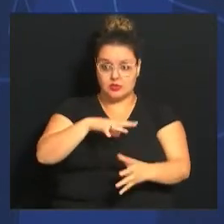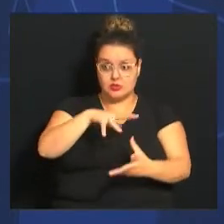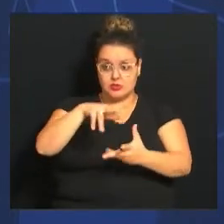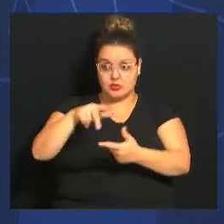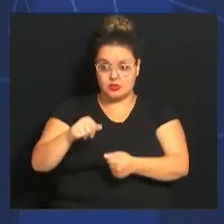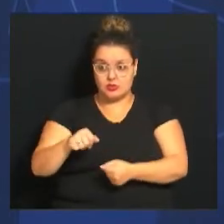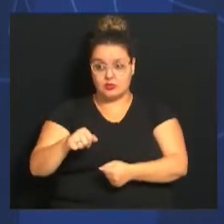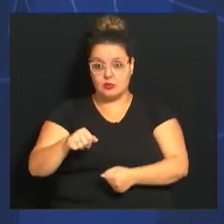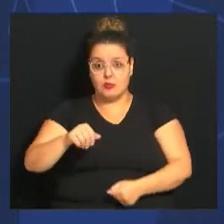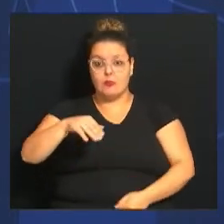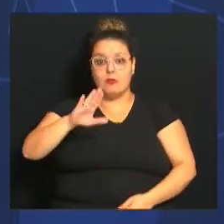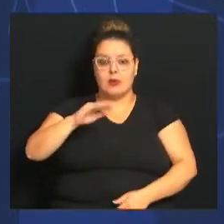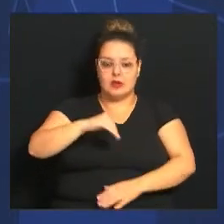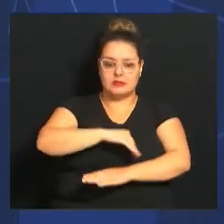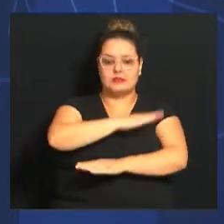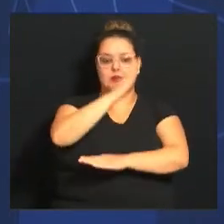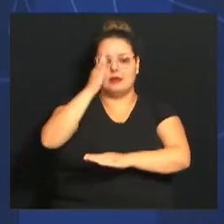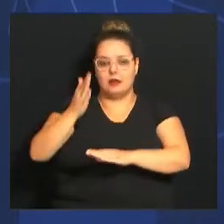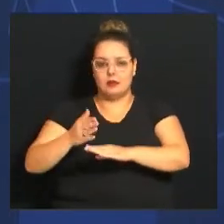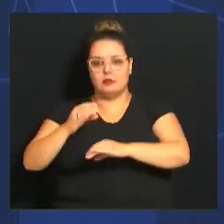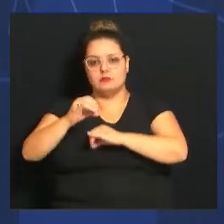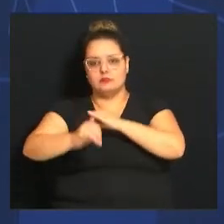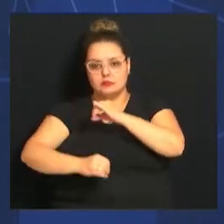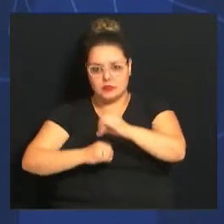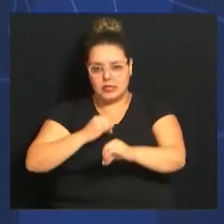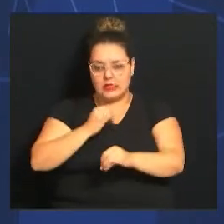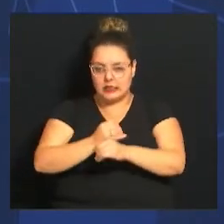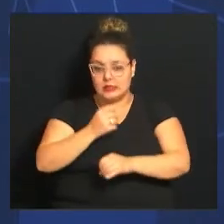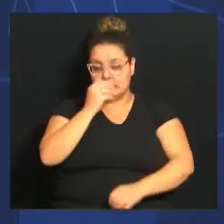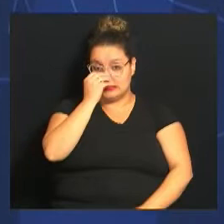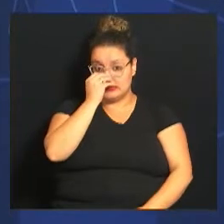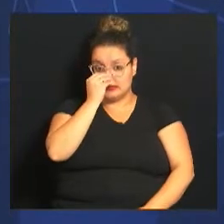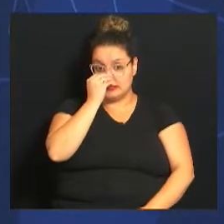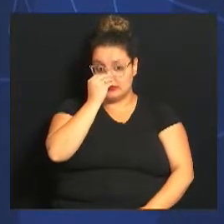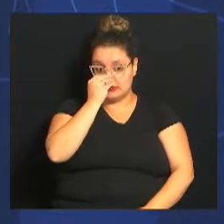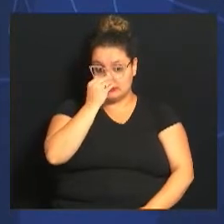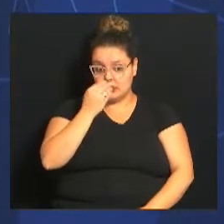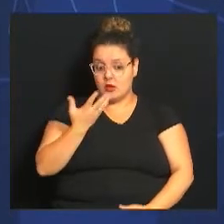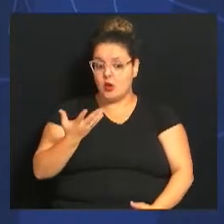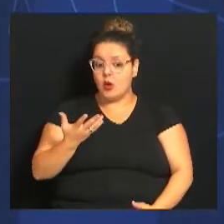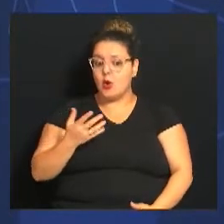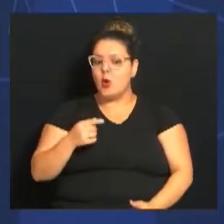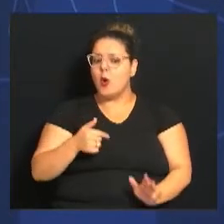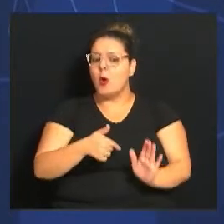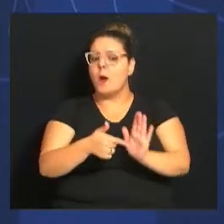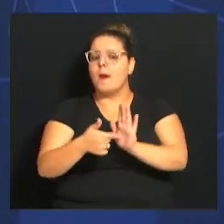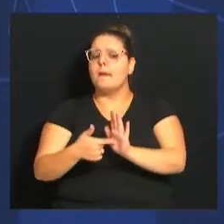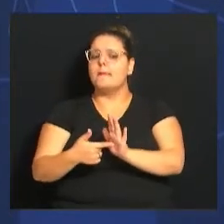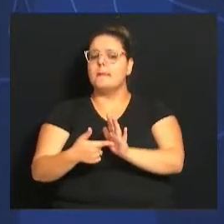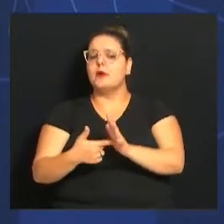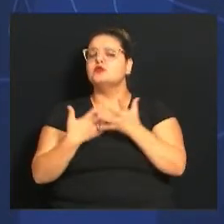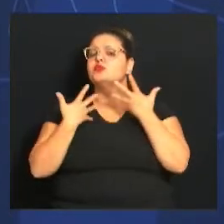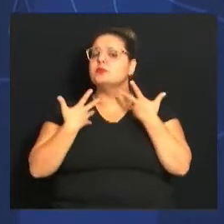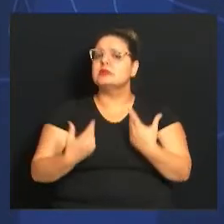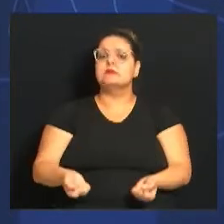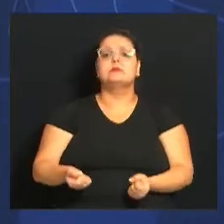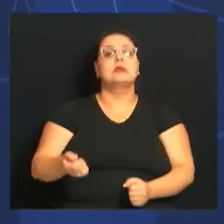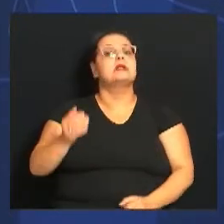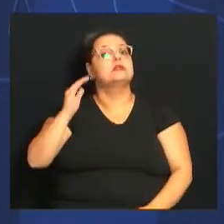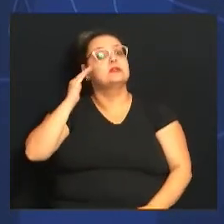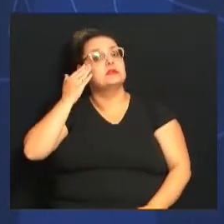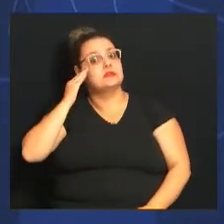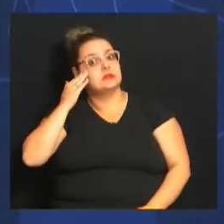mais tempo na internet. Isso mostra uma ascensão, mas, por outro lado, você entende que existe